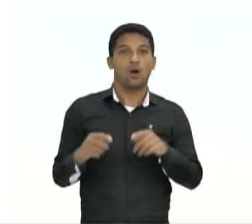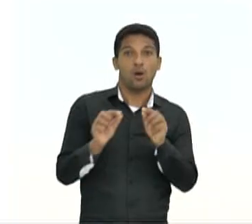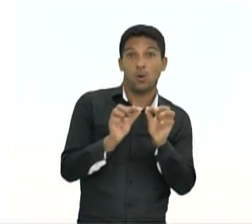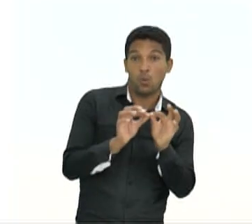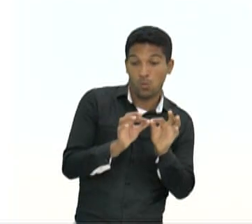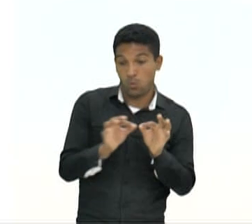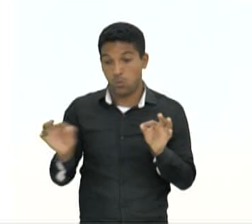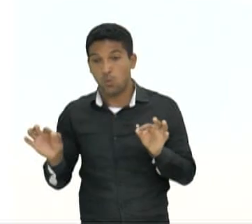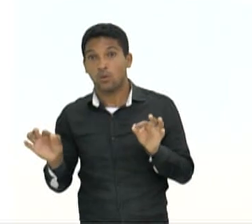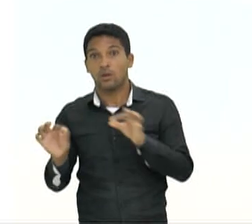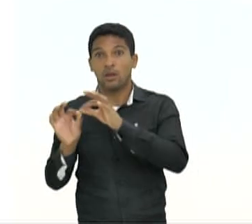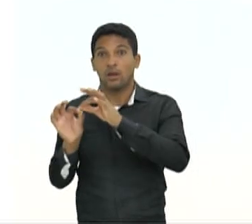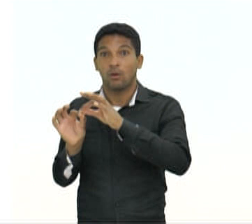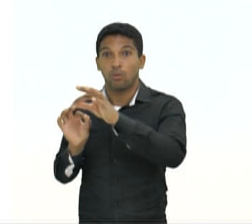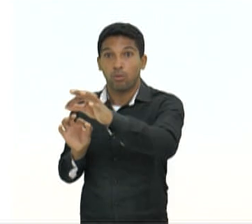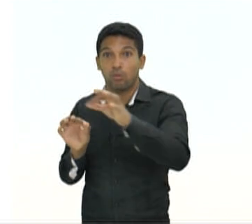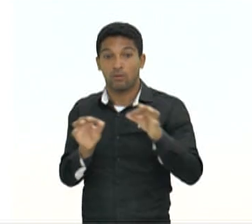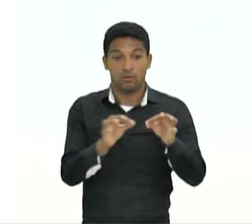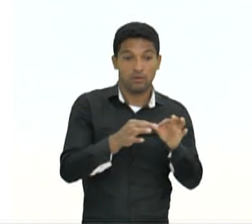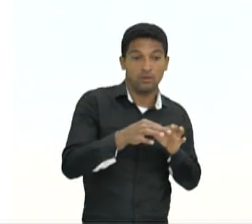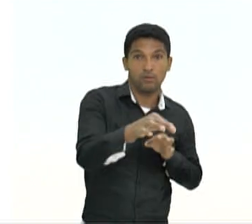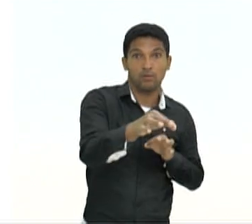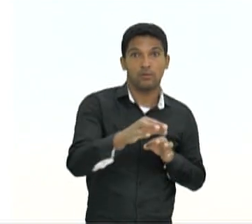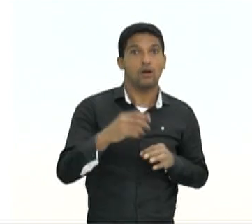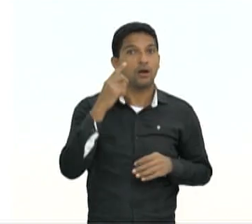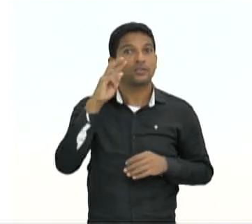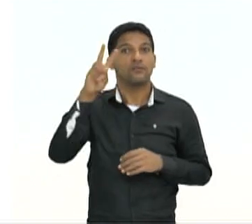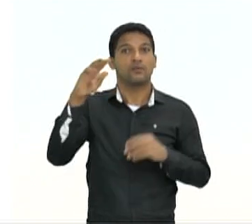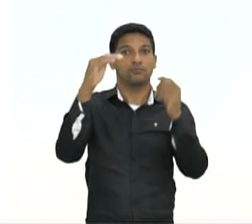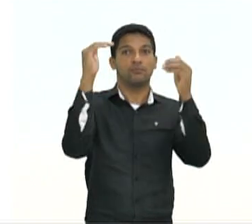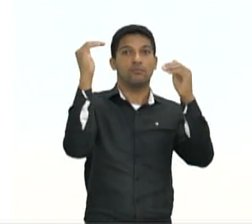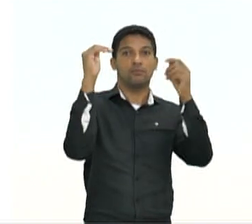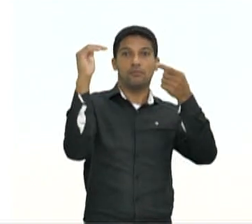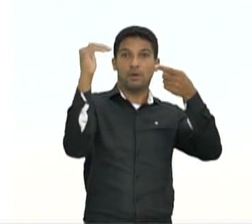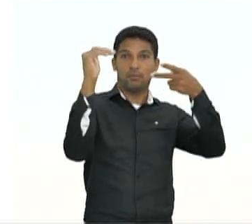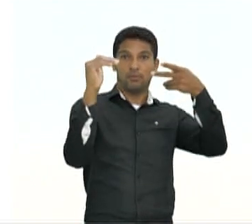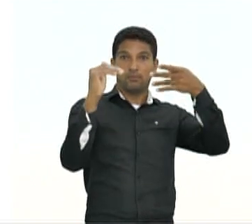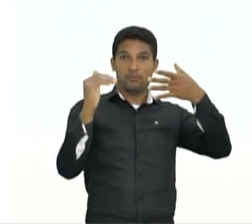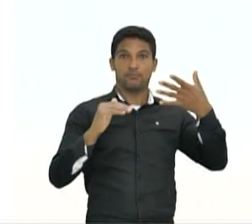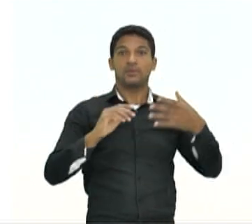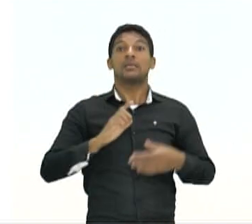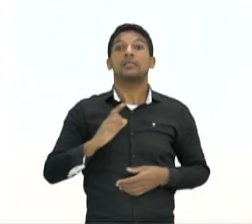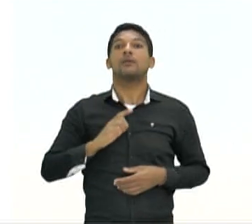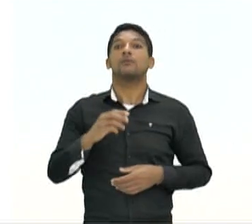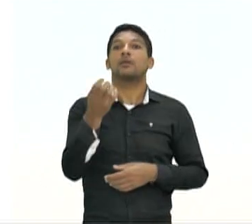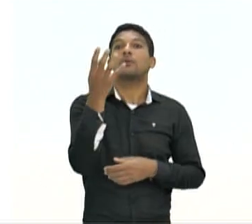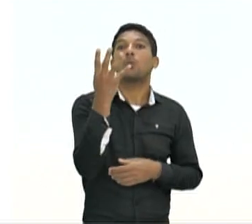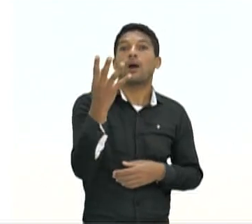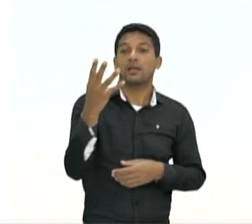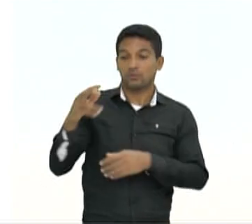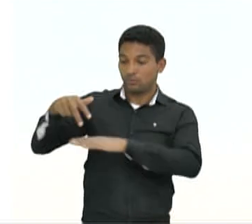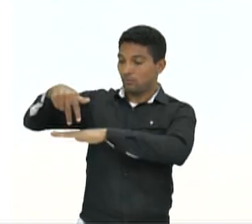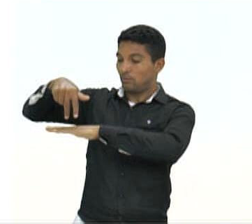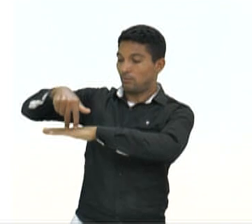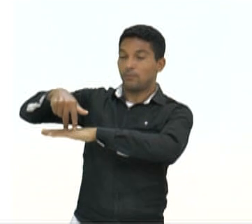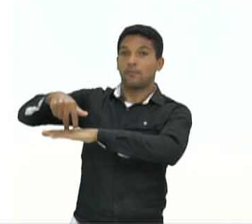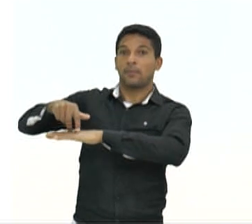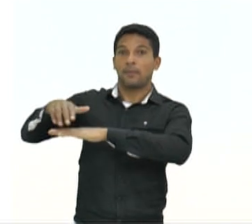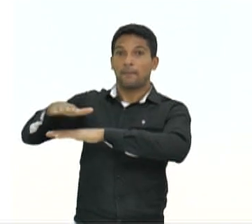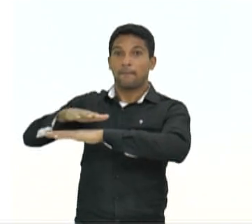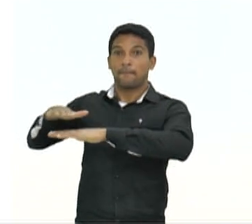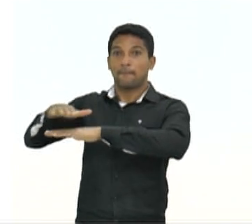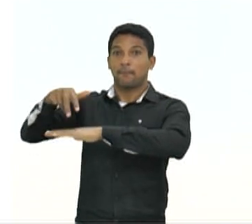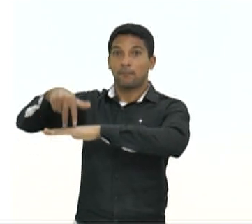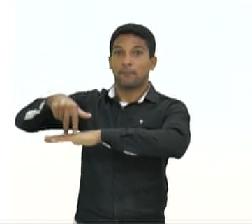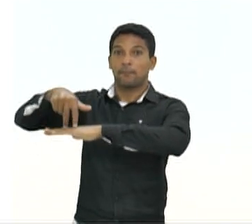variação. Há 4 bases no campo, né? Cada base fica a 27,4 4 metros uma da outra, então são 4 bases, cada uma